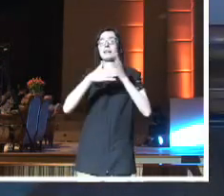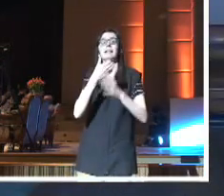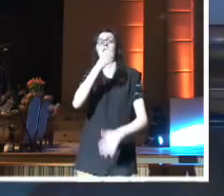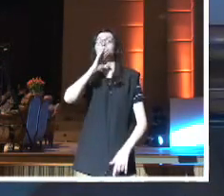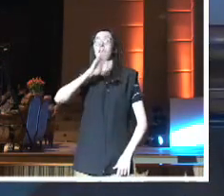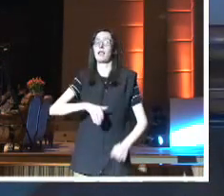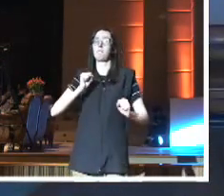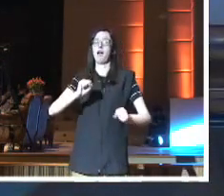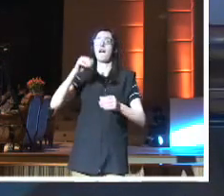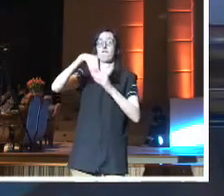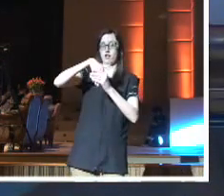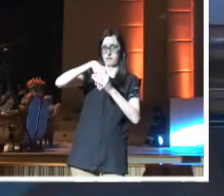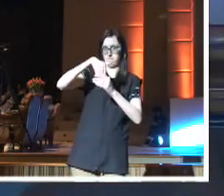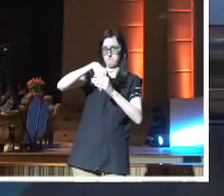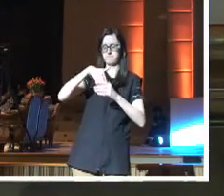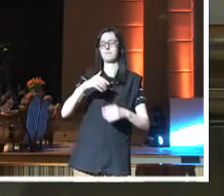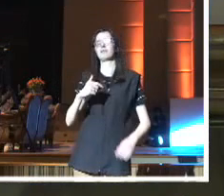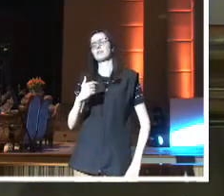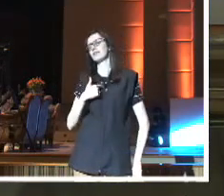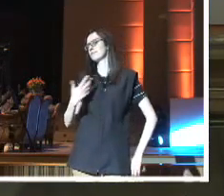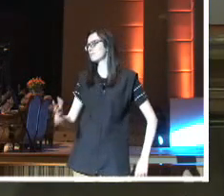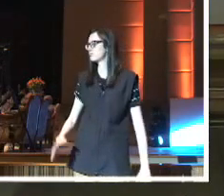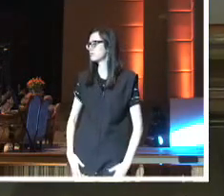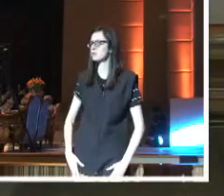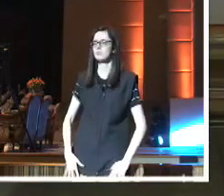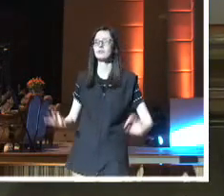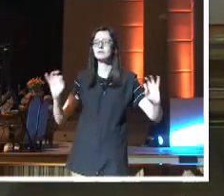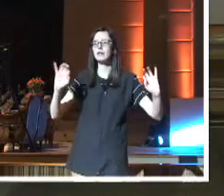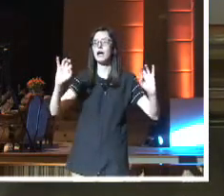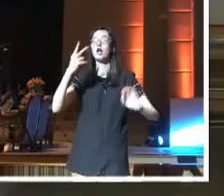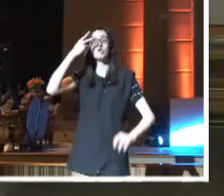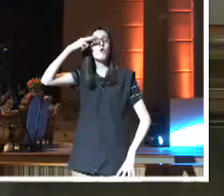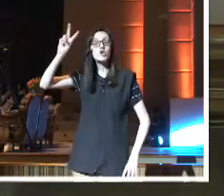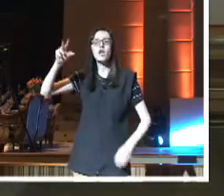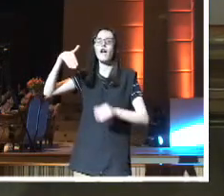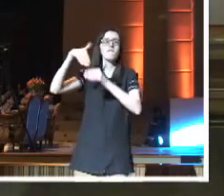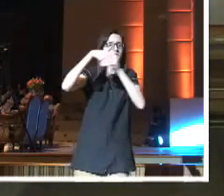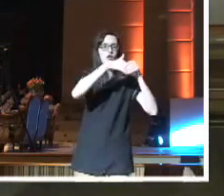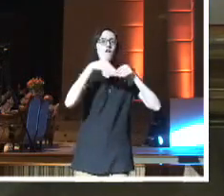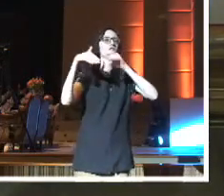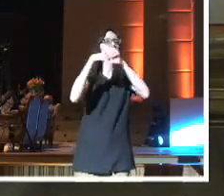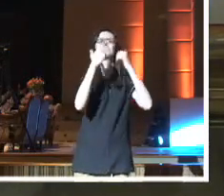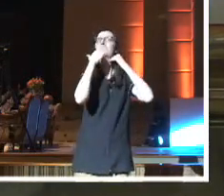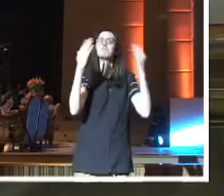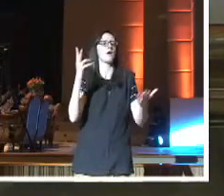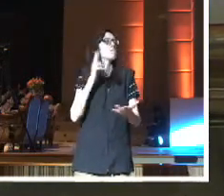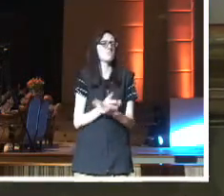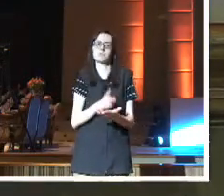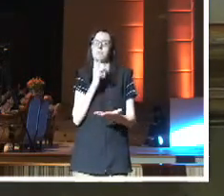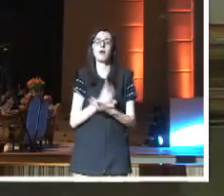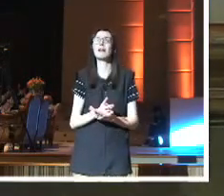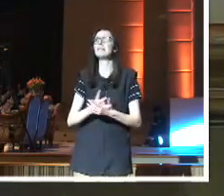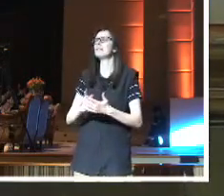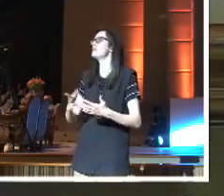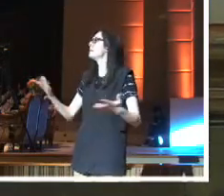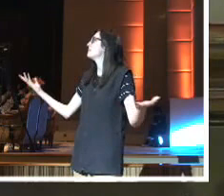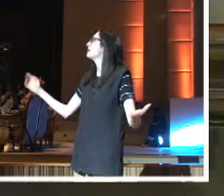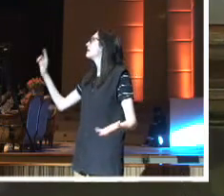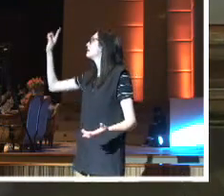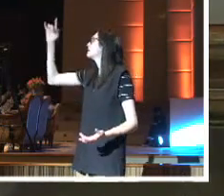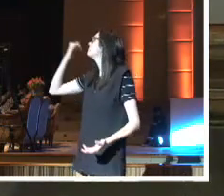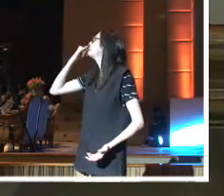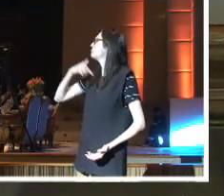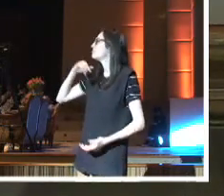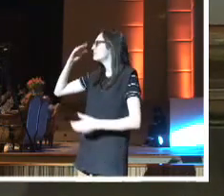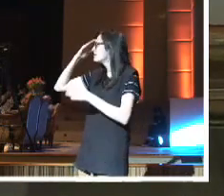tarde podia se votar aquela matéria. E não tinha passado nada em 2 dias, era improvável. E eu me lembro que na noite eu falei: Deus, será que eu entendi